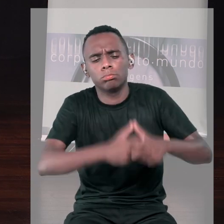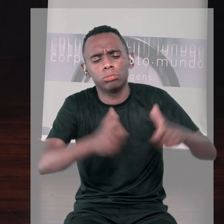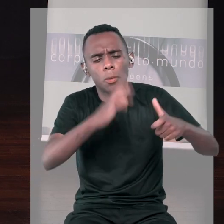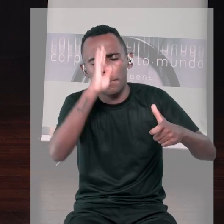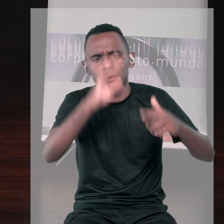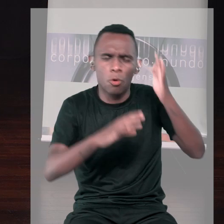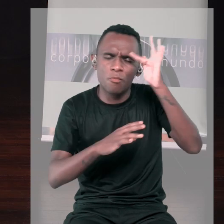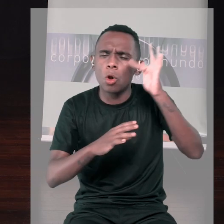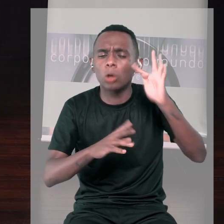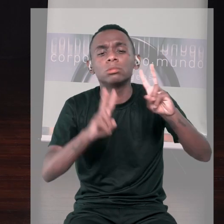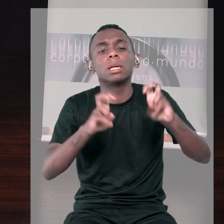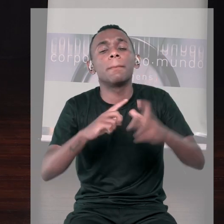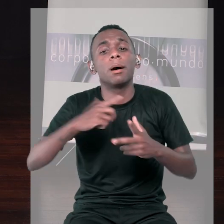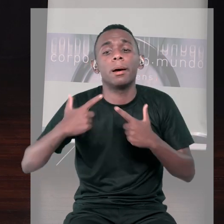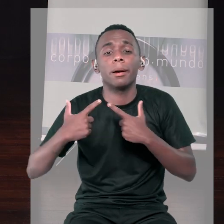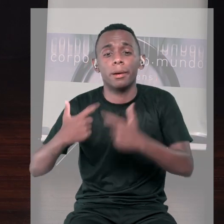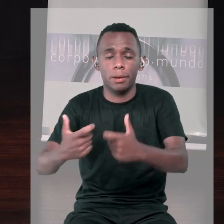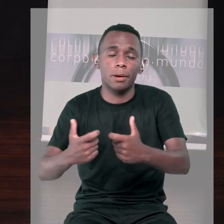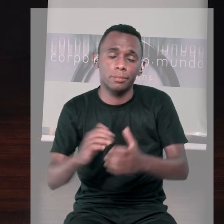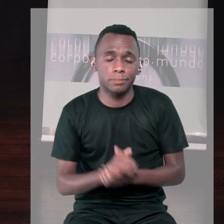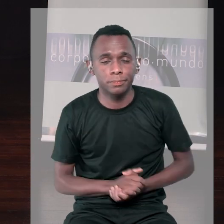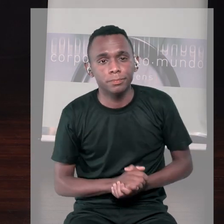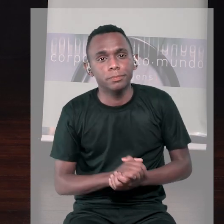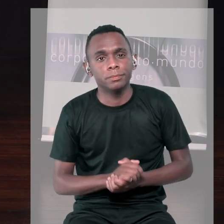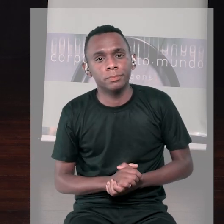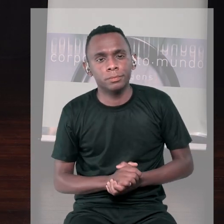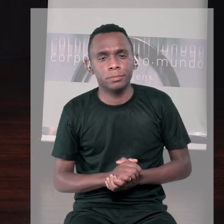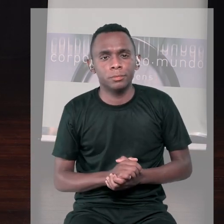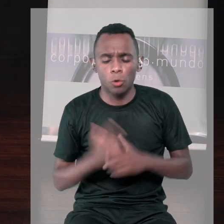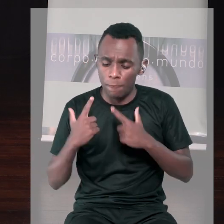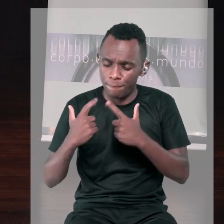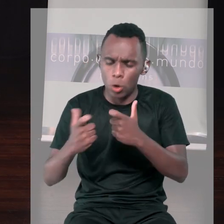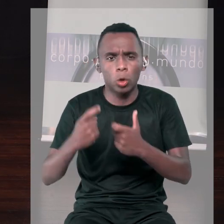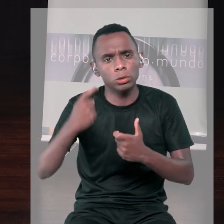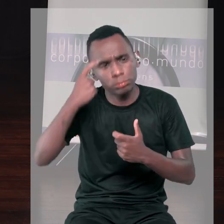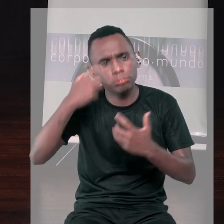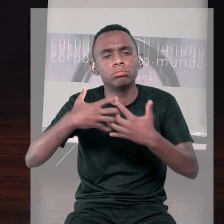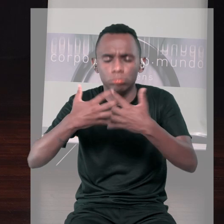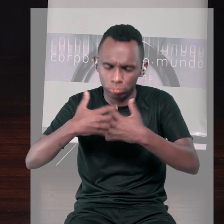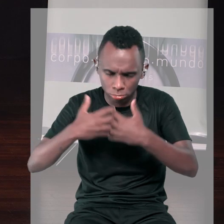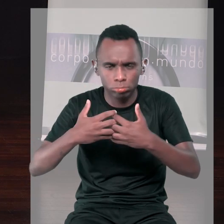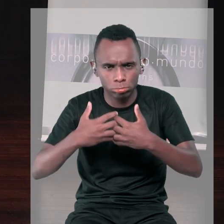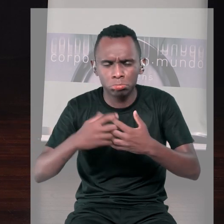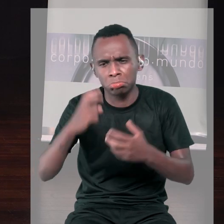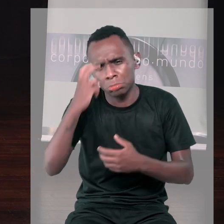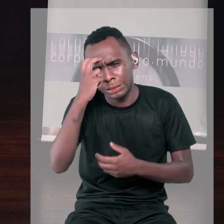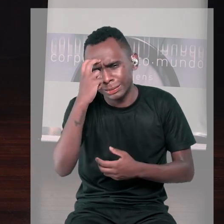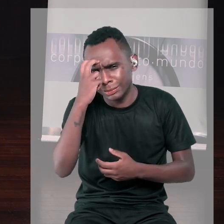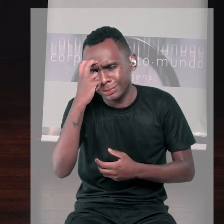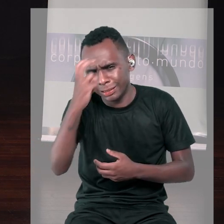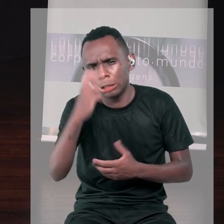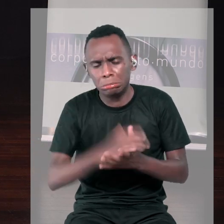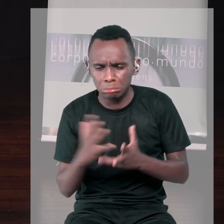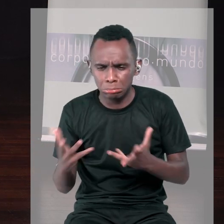da guerra do nosso tempo. Um filósofo político absurdamente inteligente e